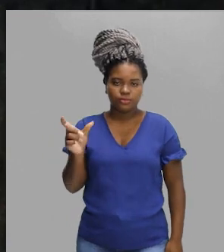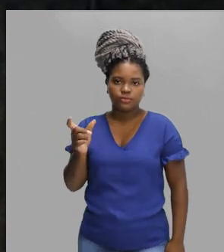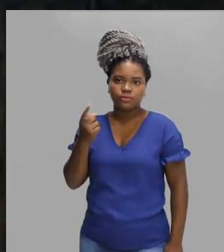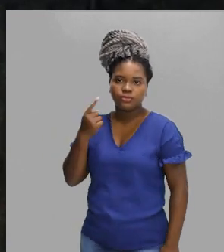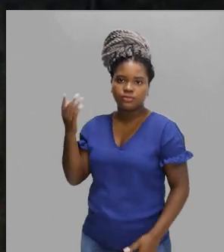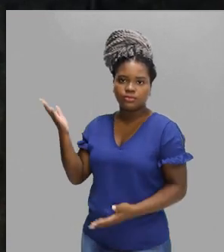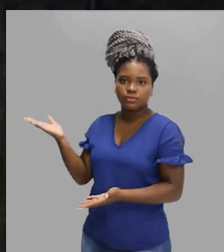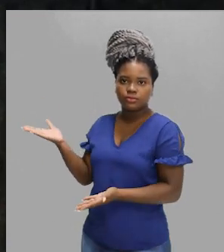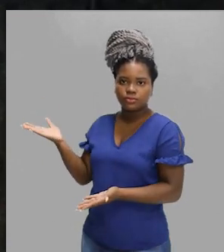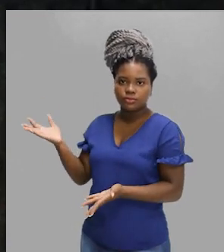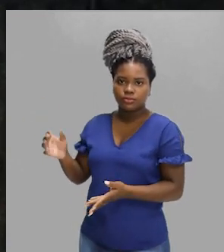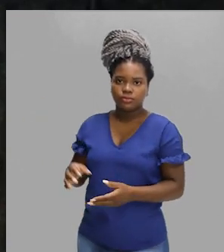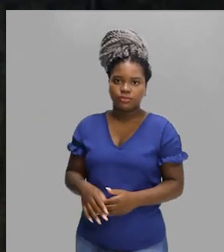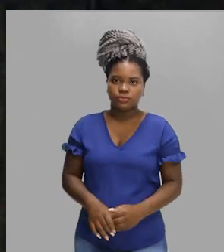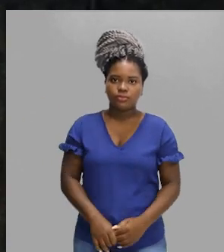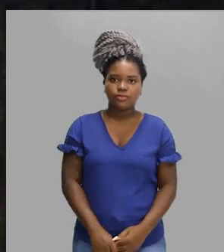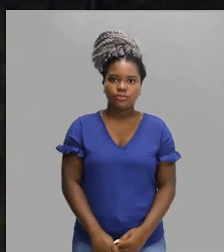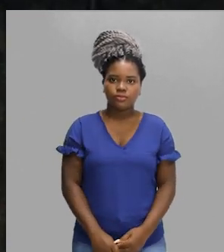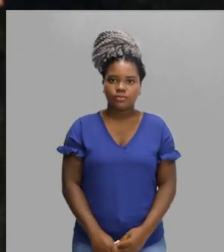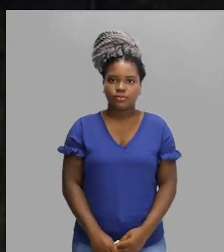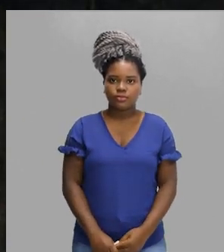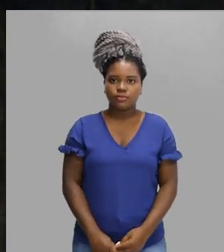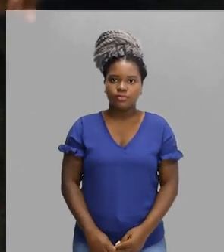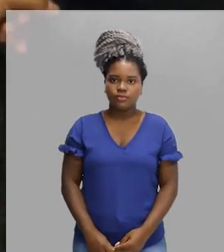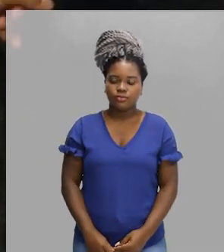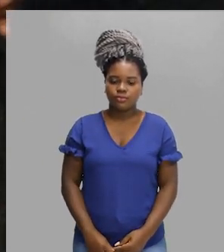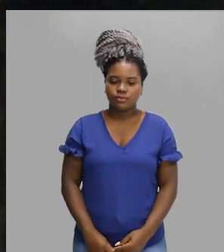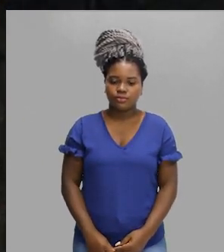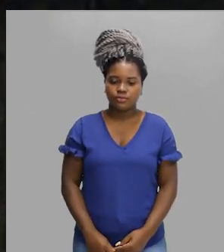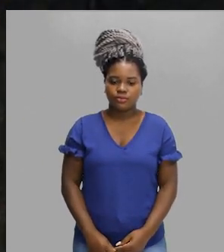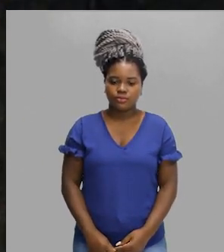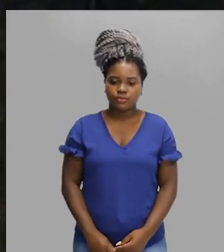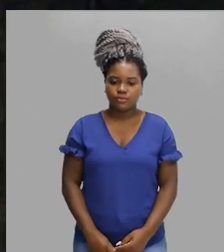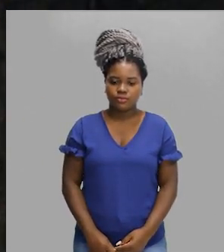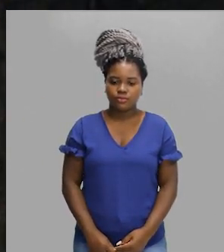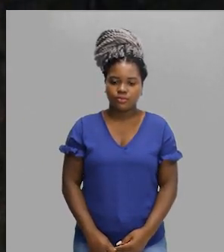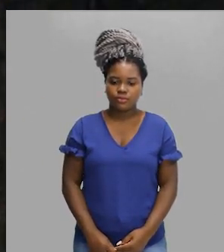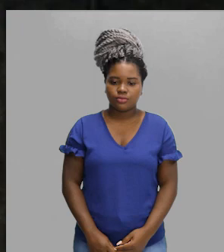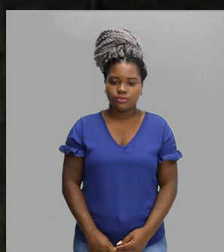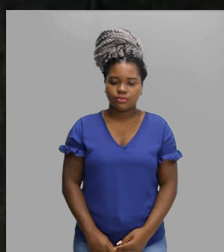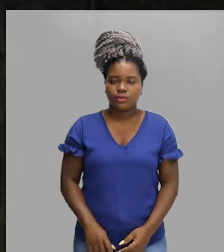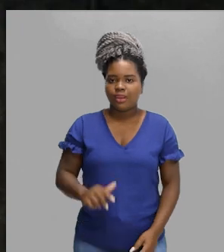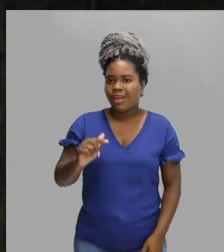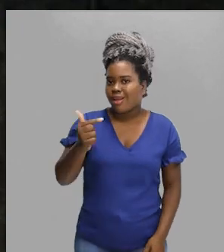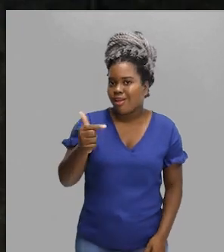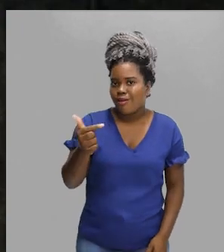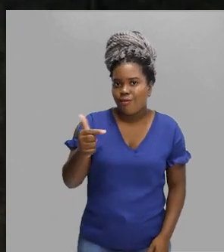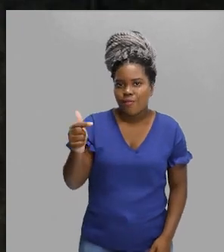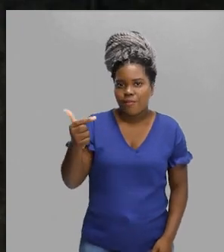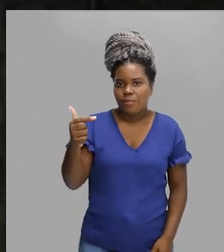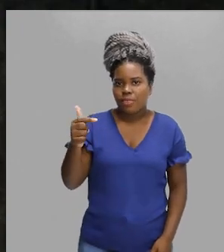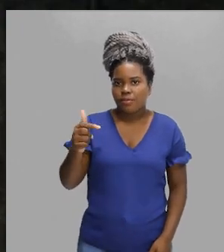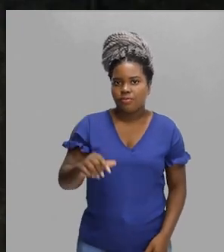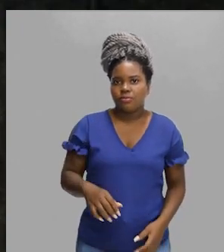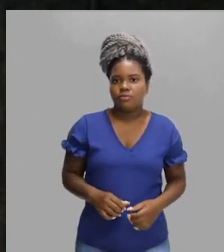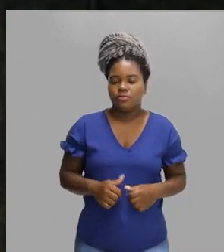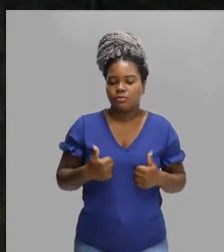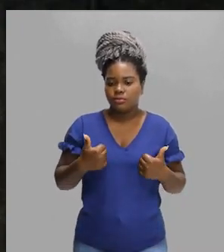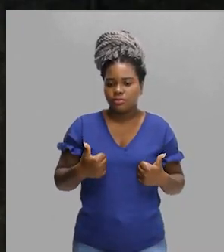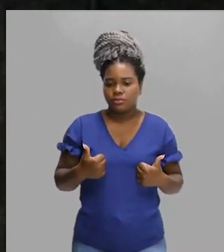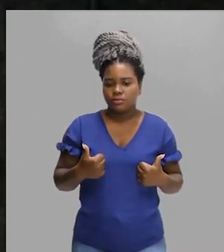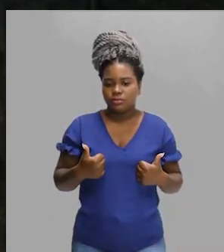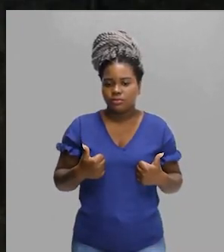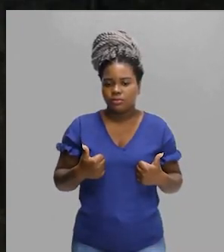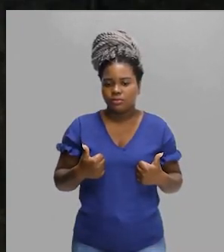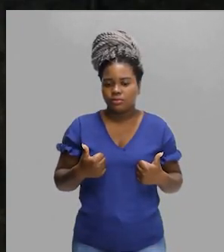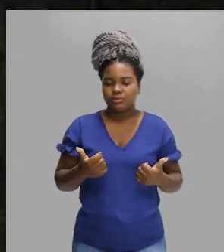omnipotente, imortal, único, muerto e defunto, tá? Não aceitam superlativo. Então,